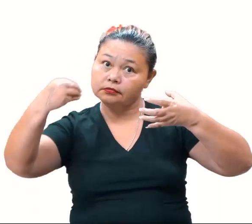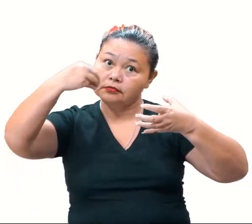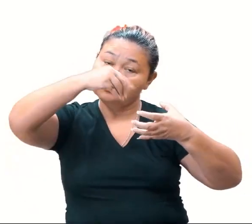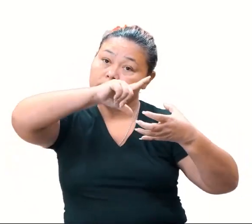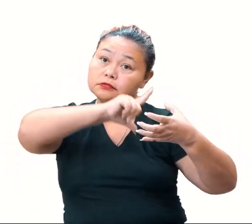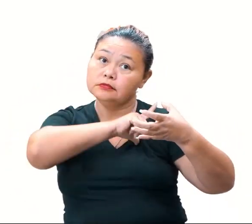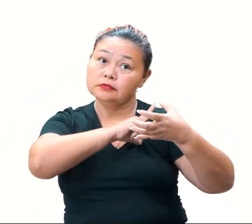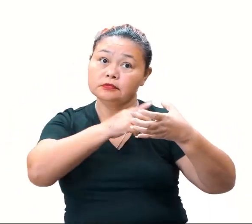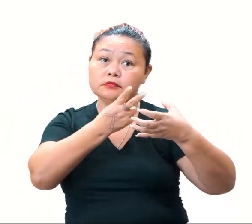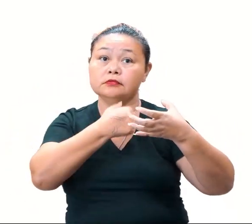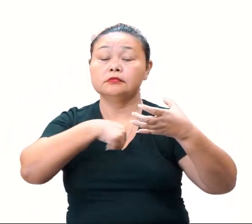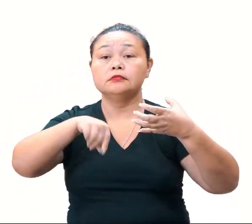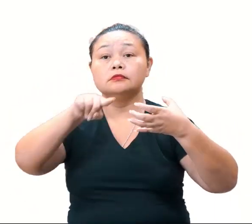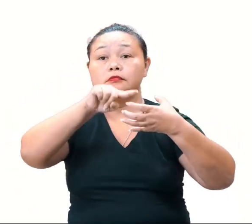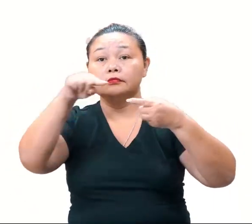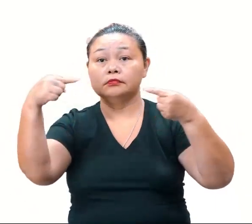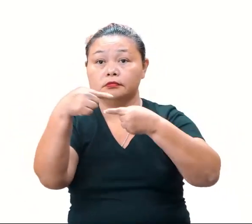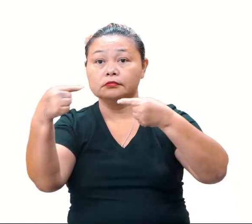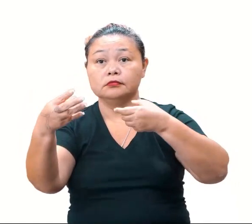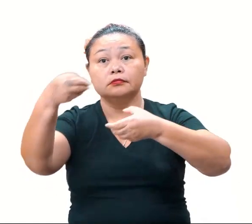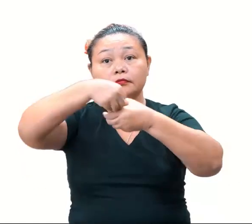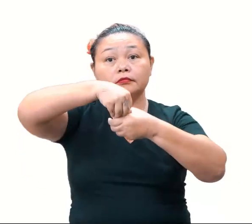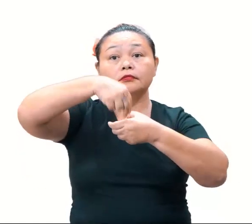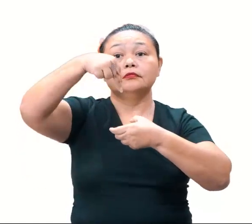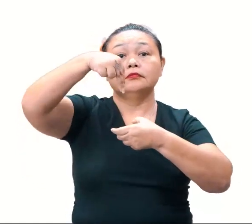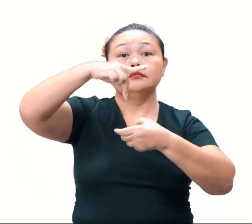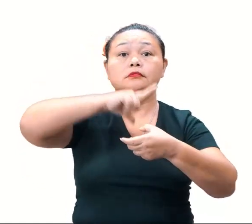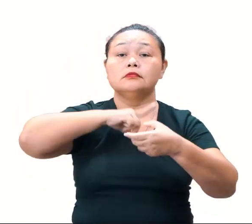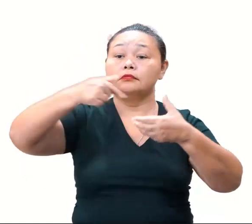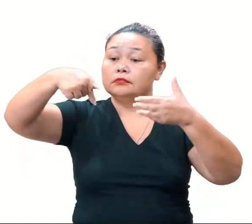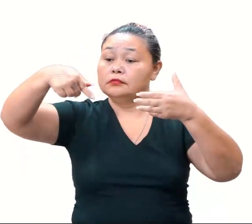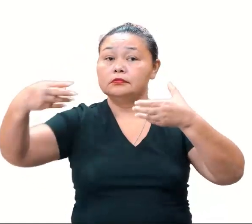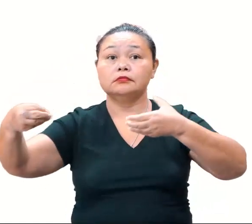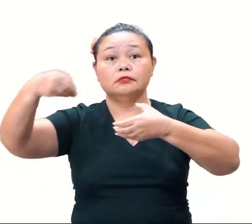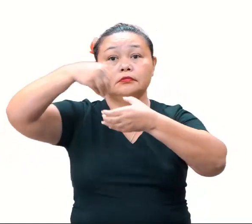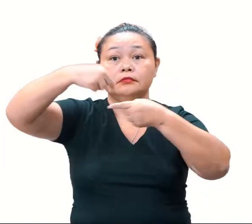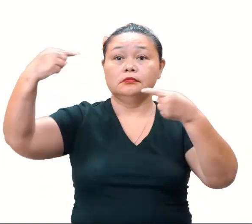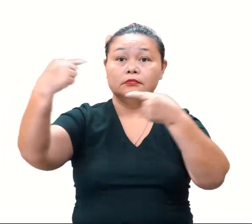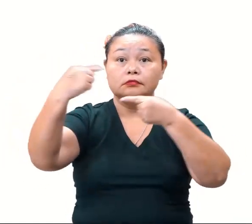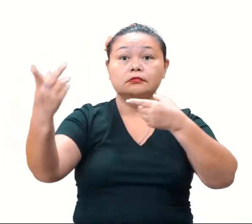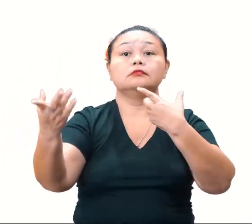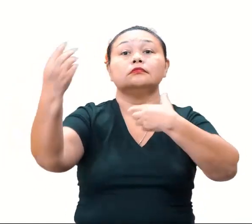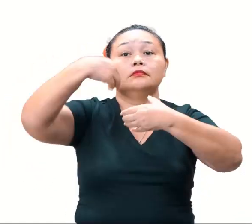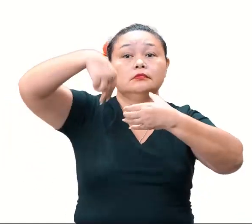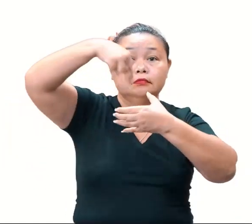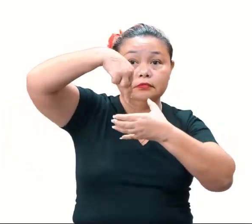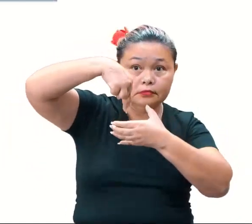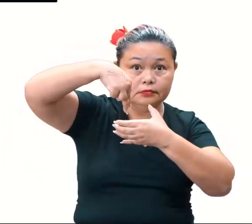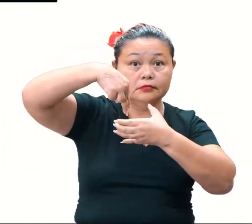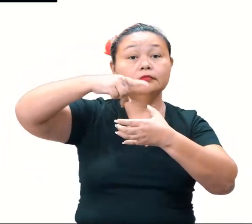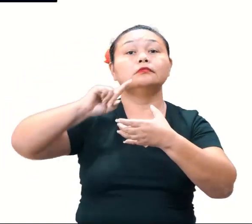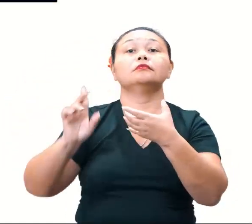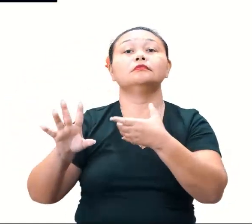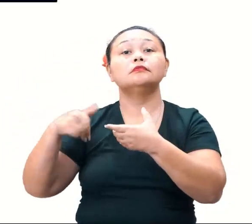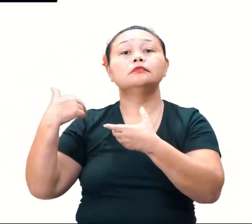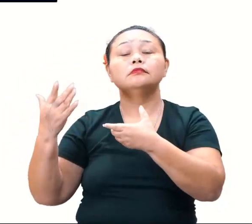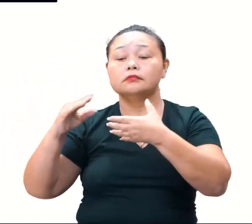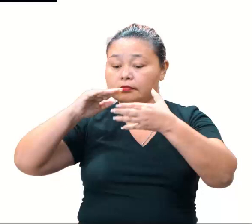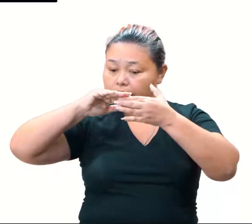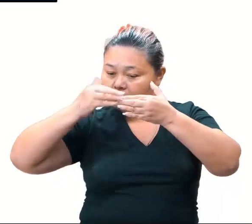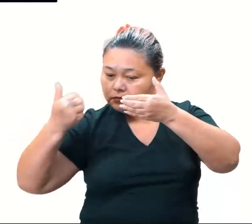os inteiros, contém os naturais. E os racionais contêm os inteiros que contêm os naturais. Temos também